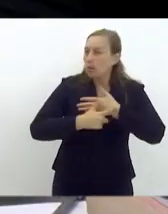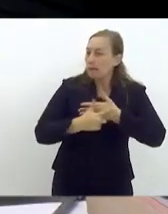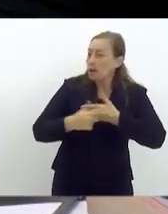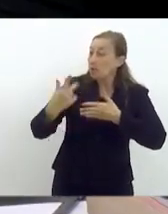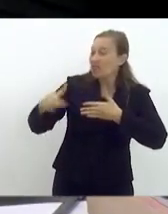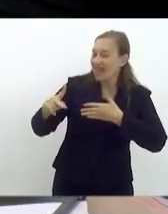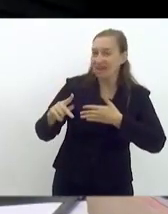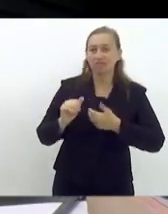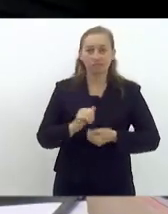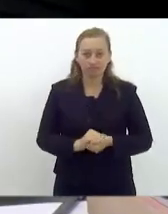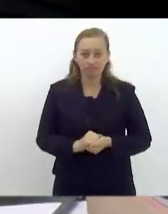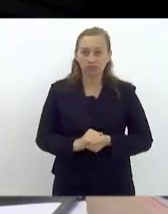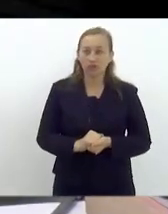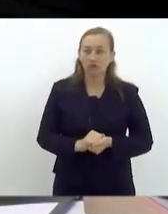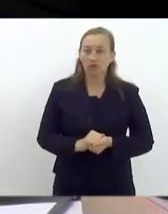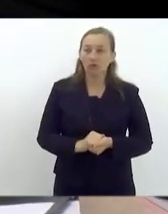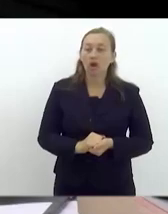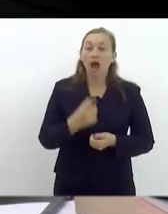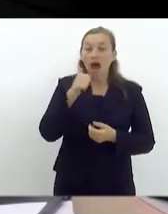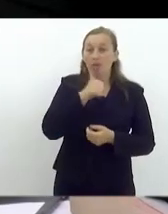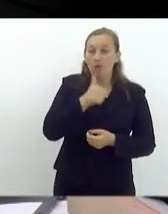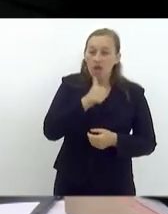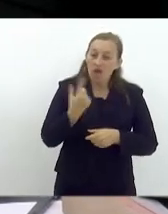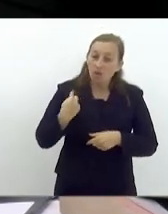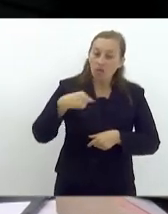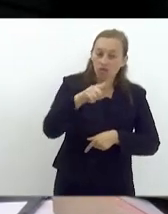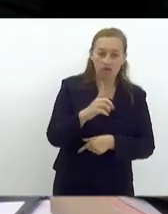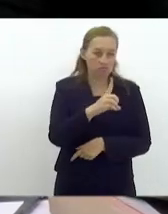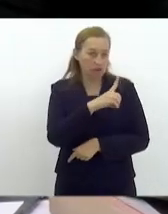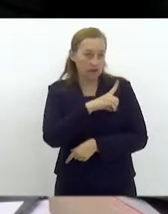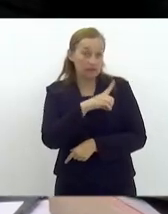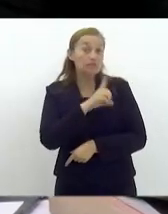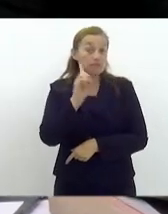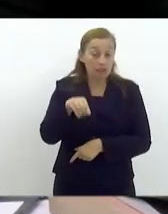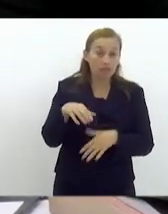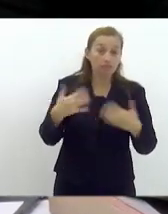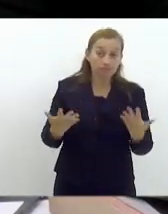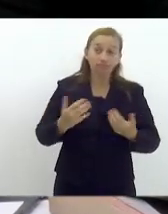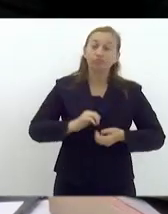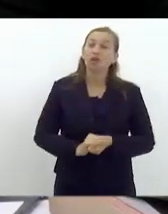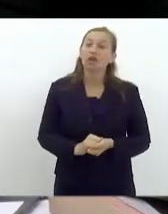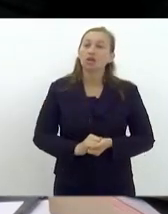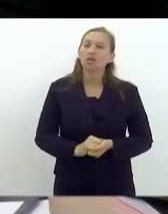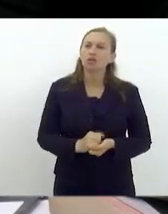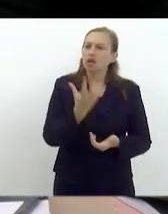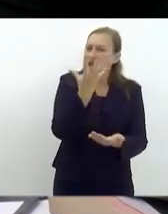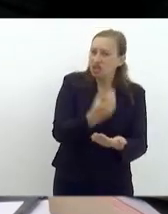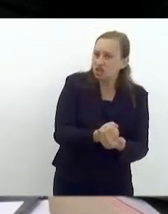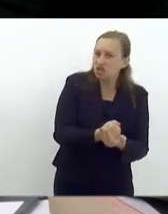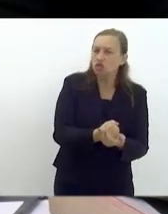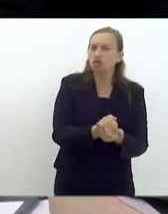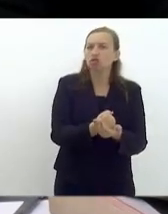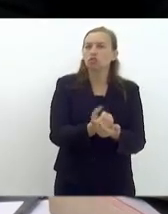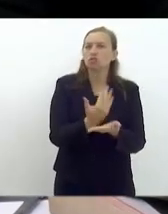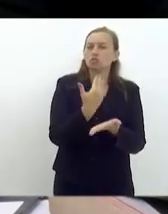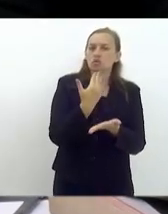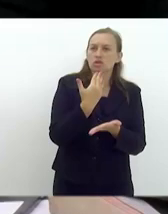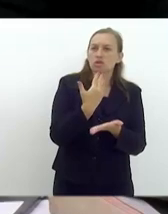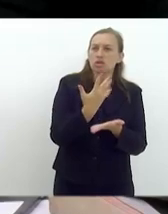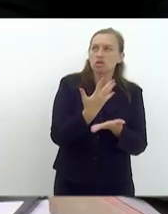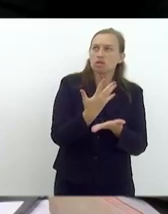cumpre o papel dela a mulher quando vai a delegacia né e fazer o registro de ocorrência em que Pese